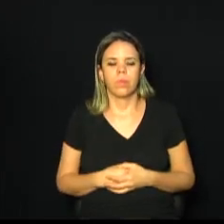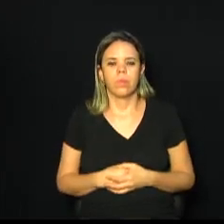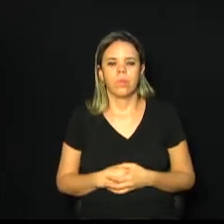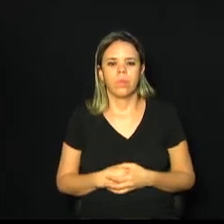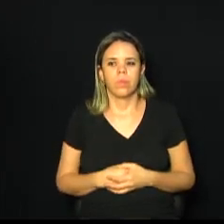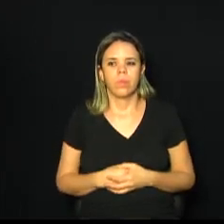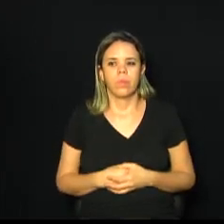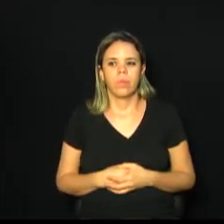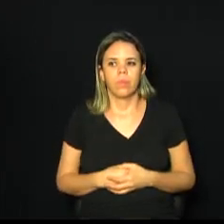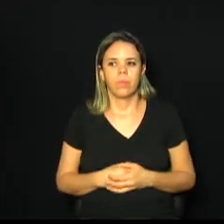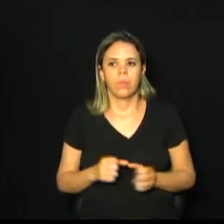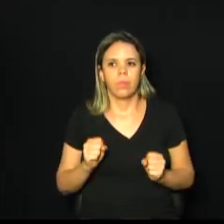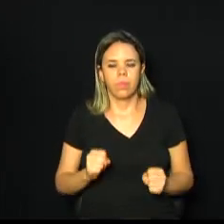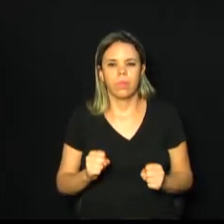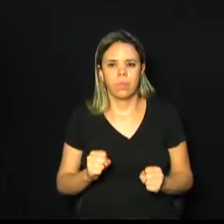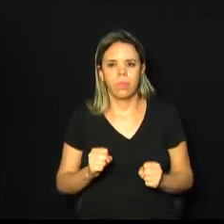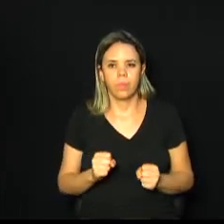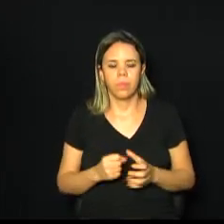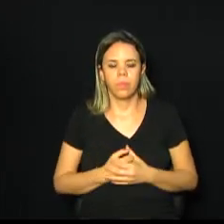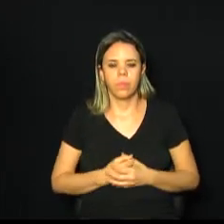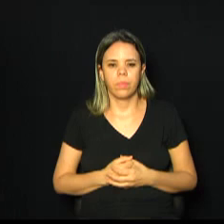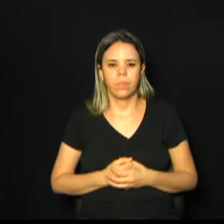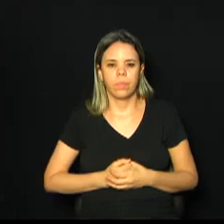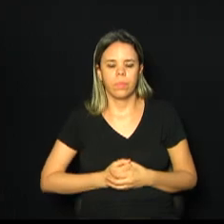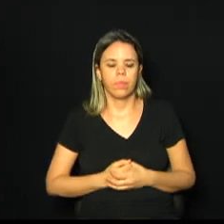E para ela poder ter